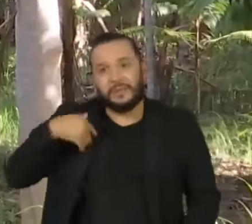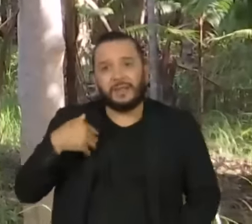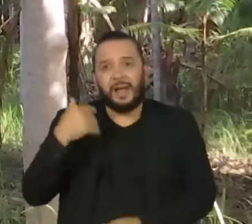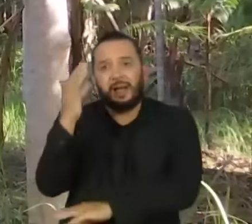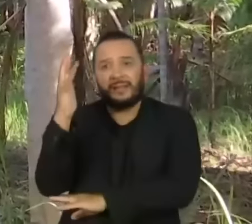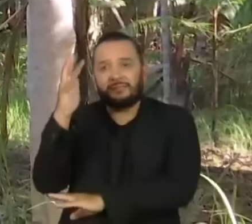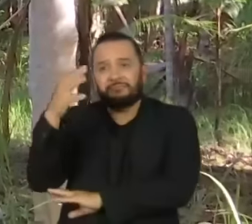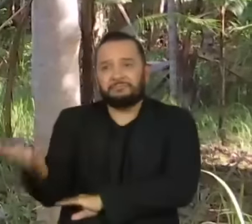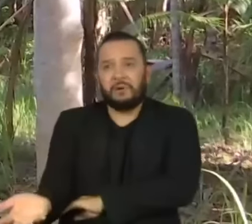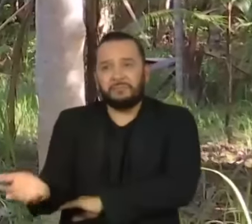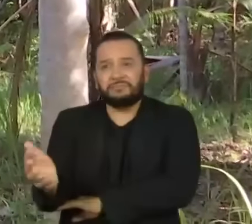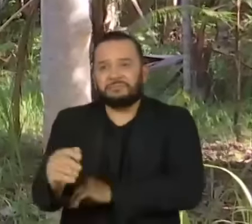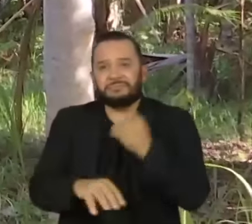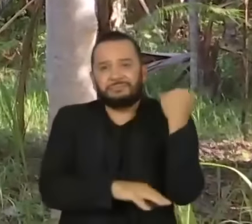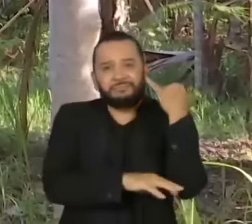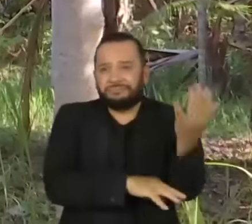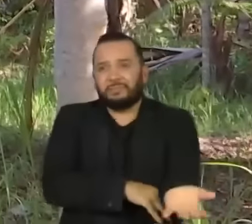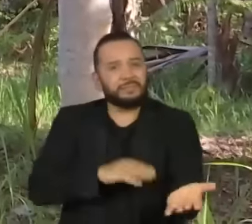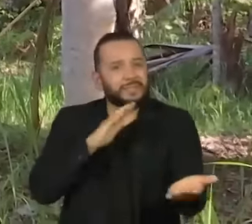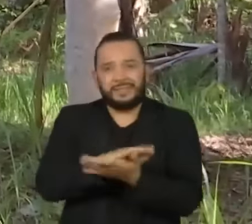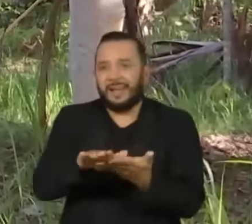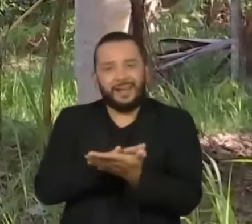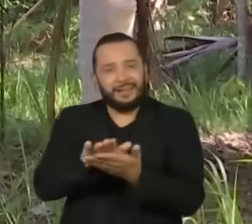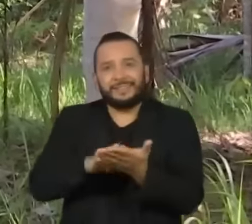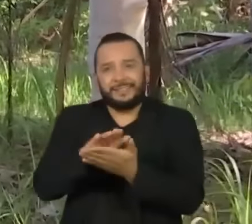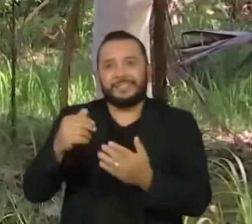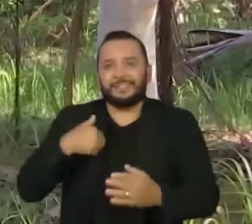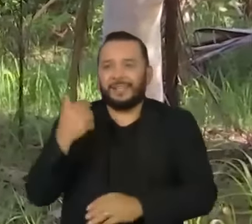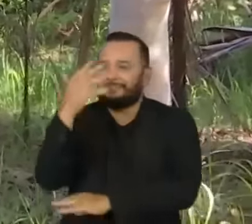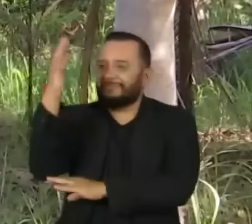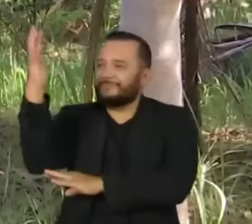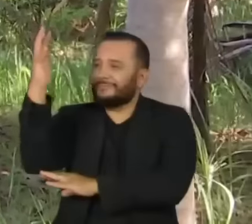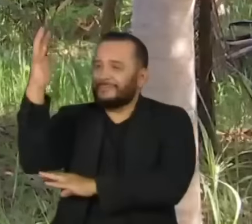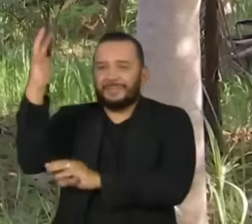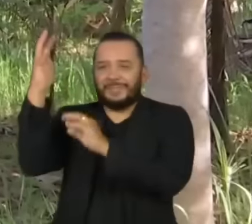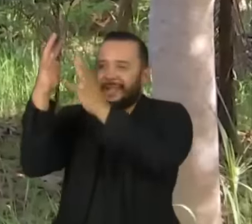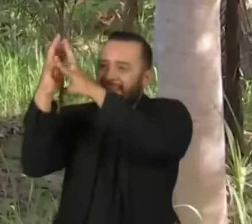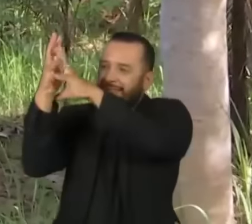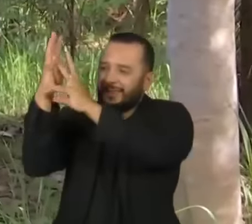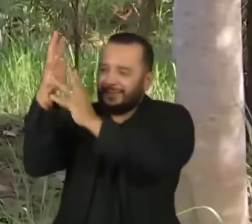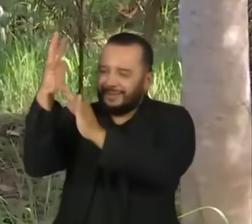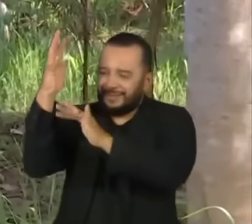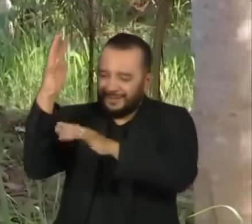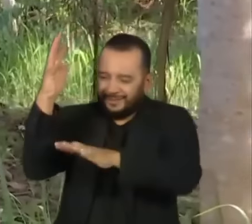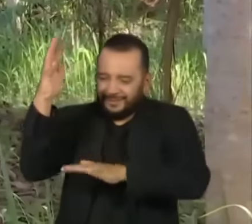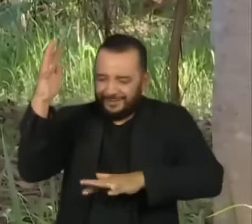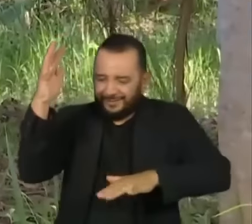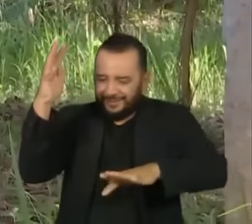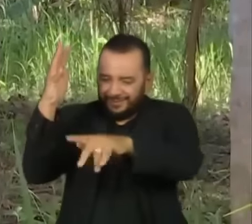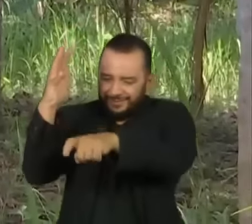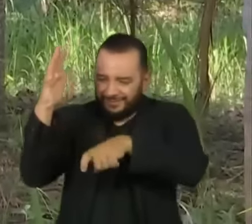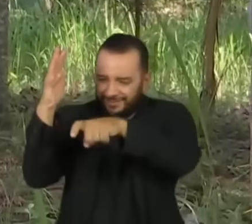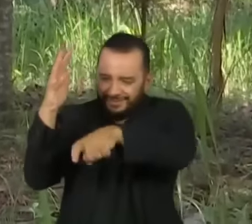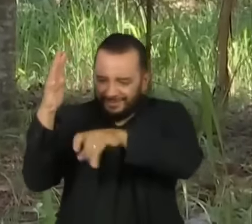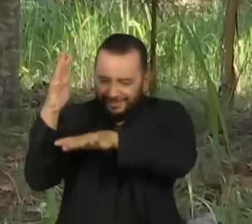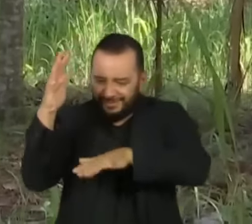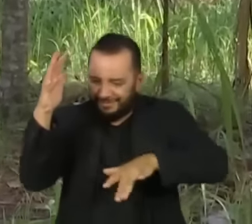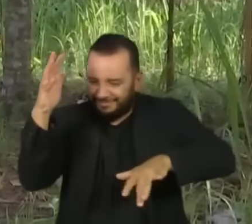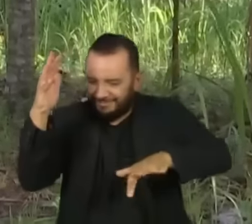sequer. É a própria floresta que assegura nutrientes e proteção para o cultivo. E o que vem da